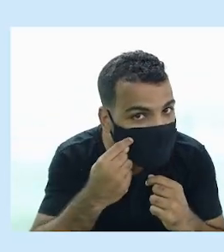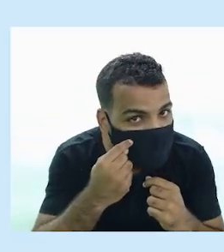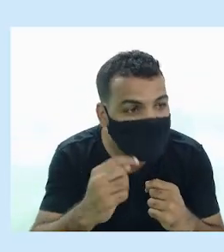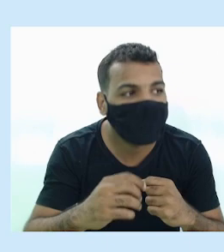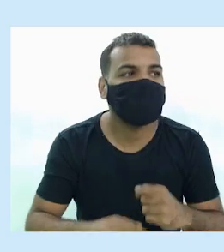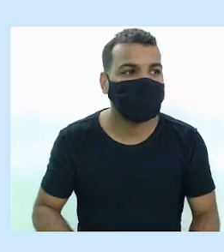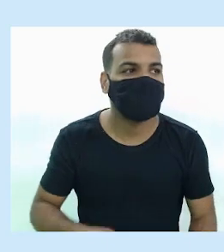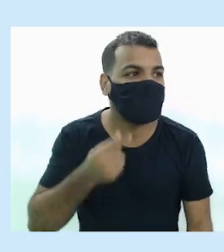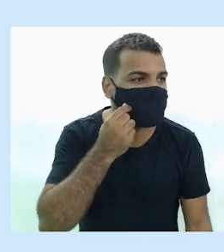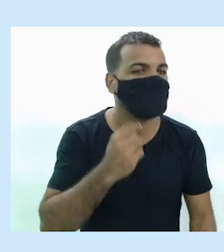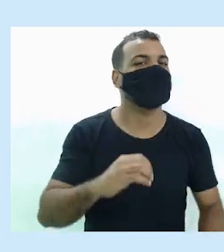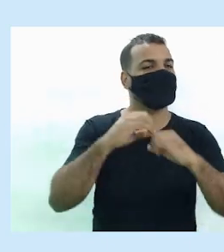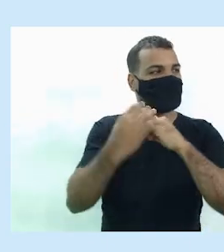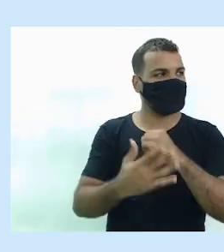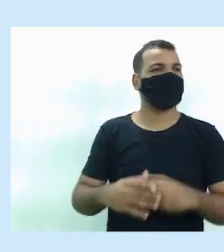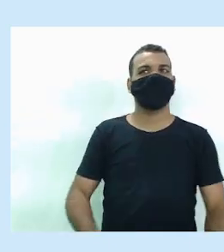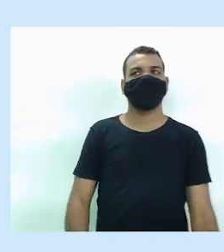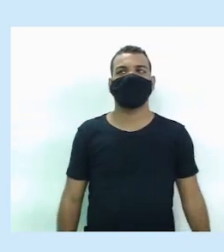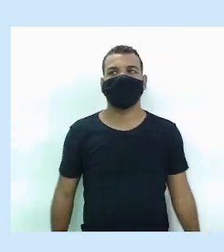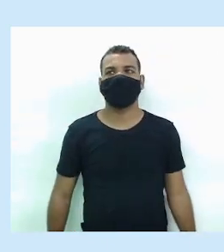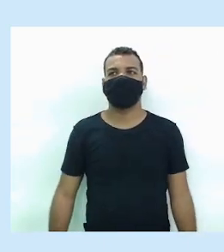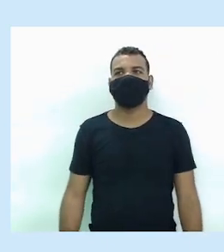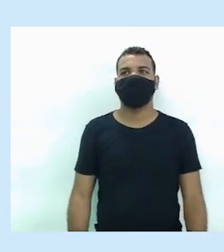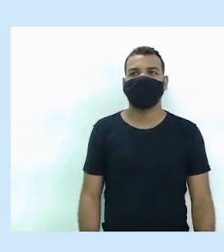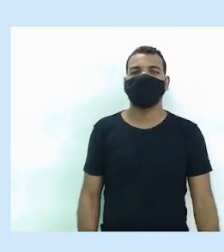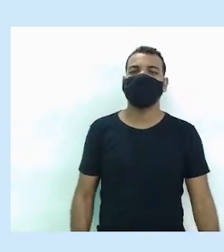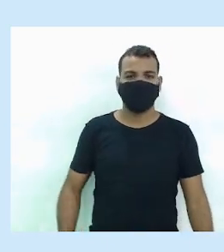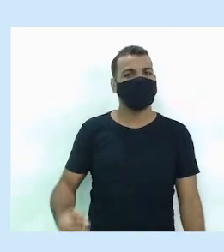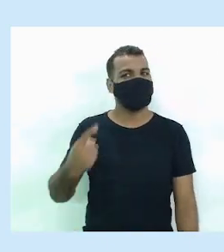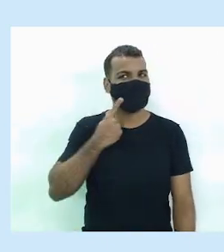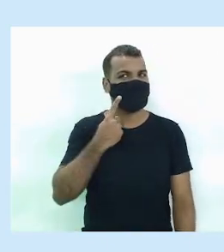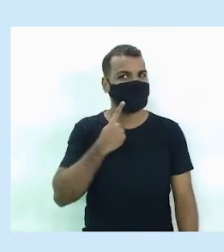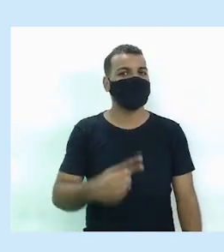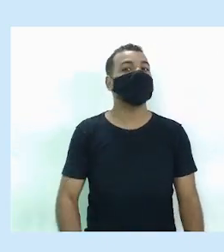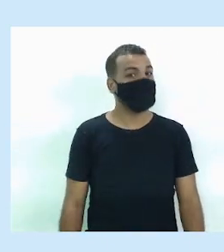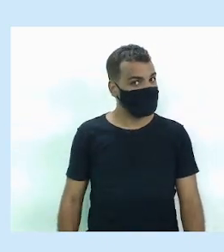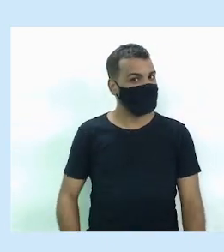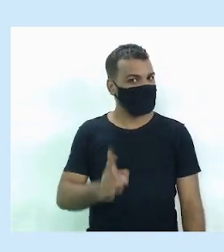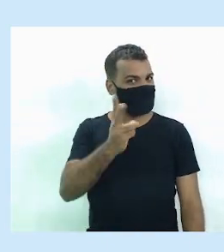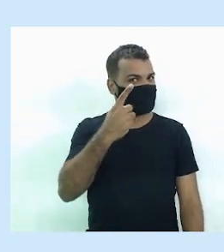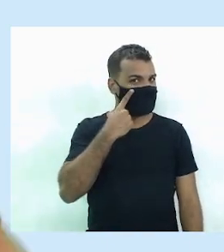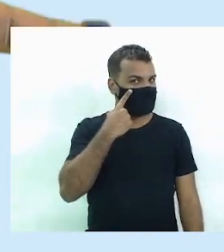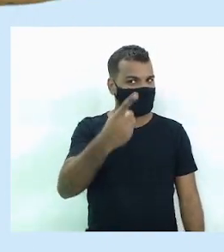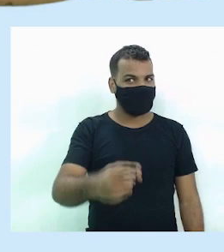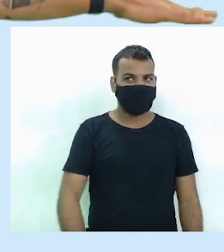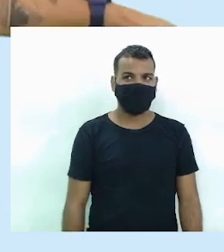você e ao próximo. Olha aí como o nosso, né, intérprete está mostrando. Máscara sempre,